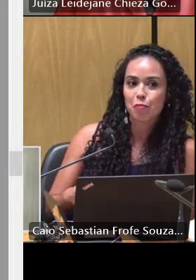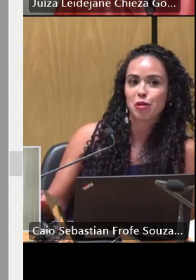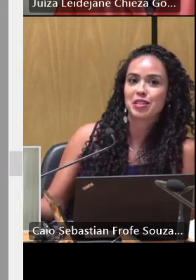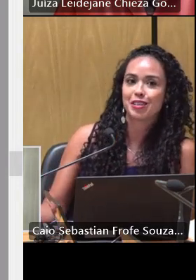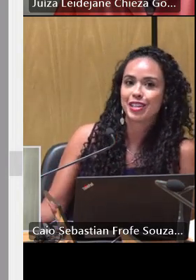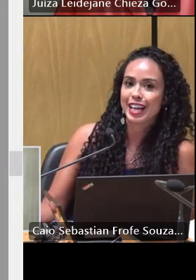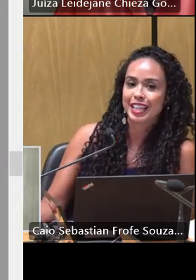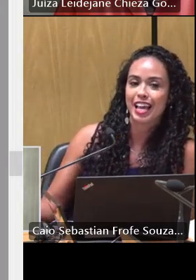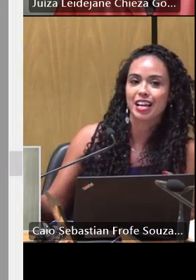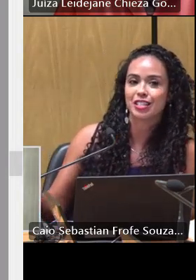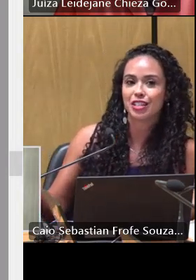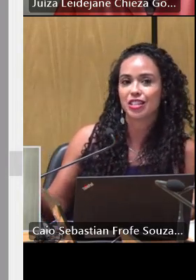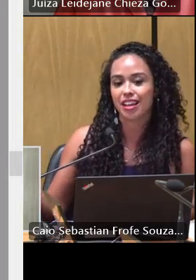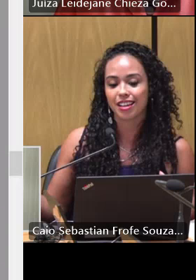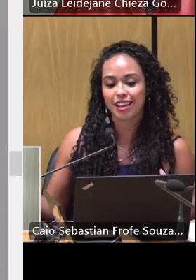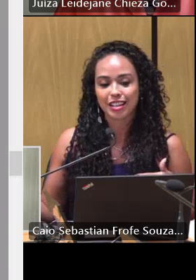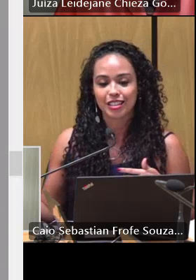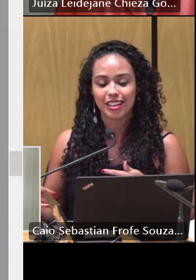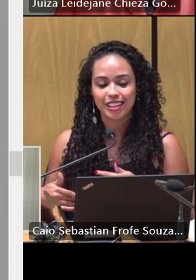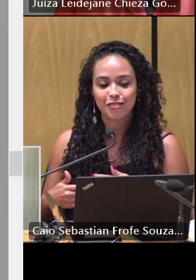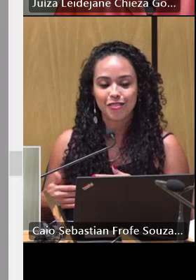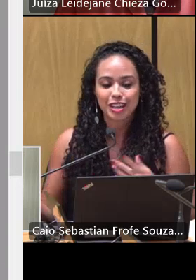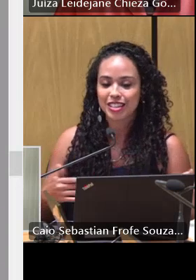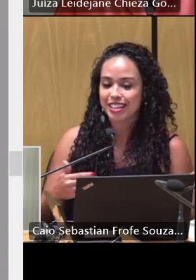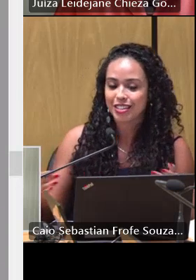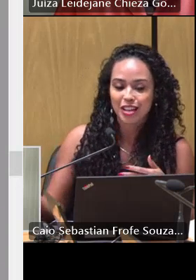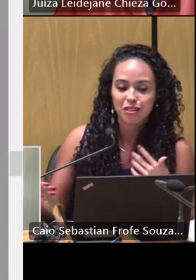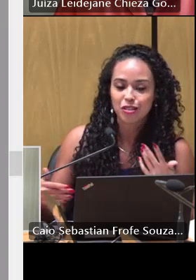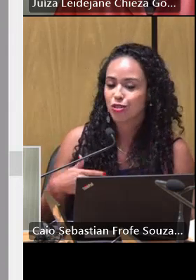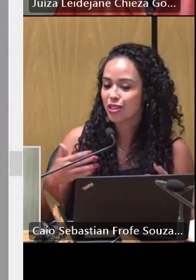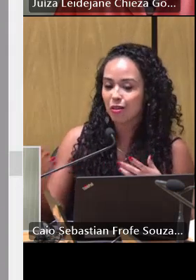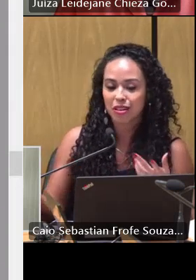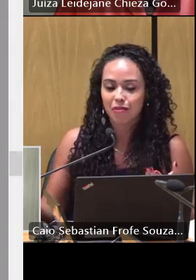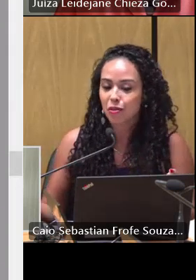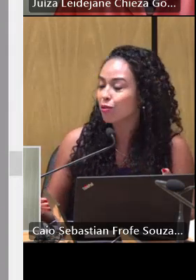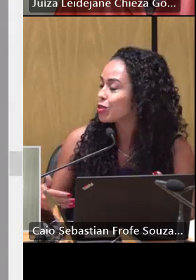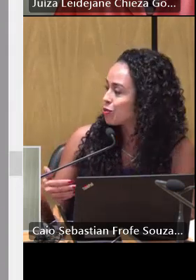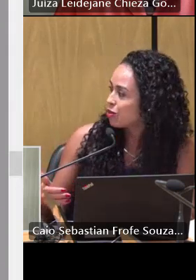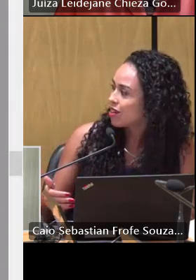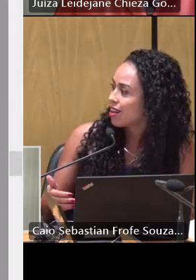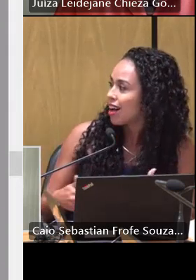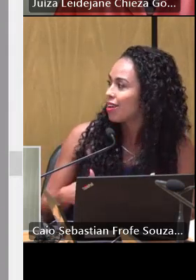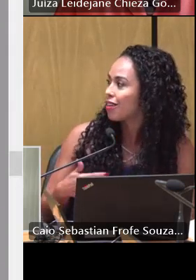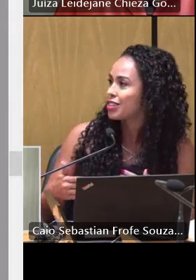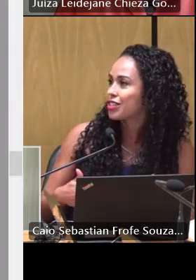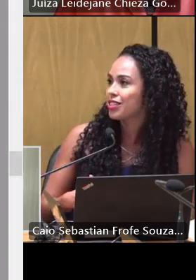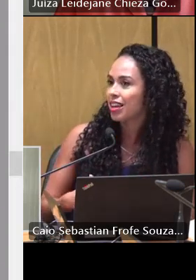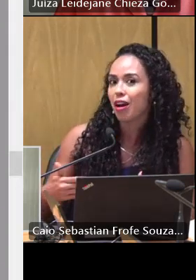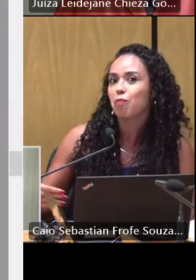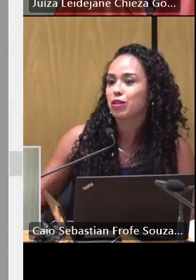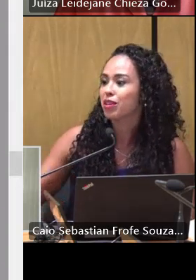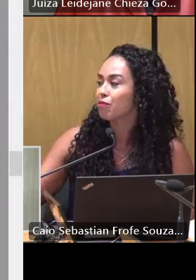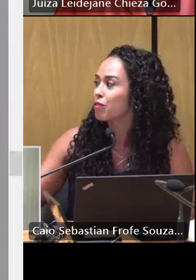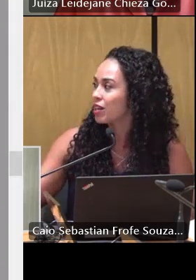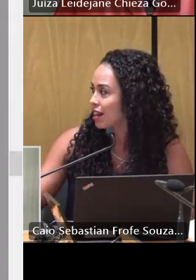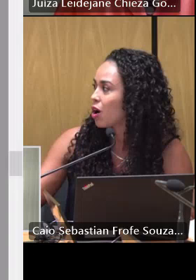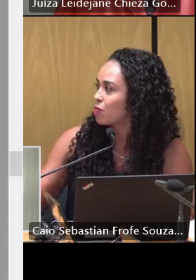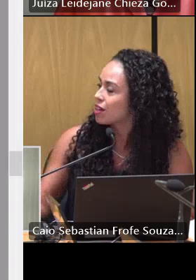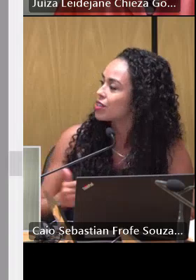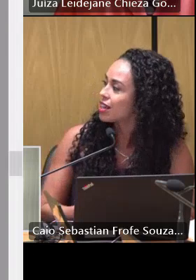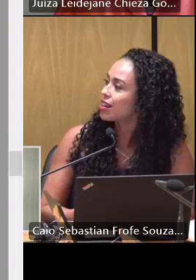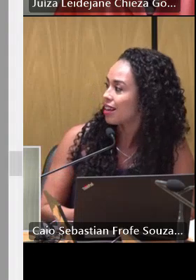dessa proibição da Inglaterra a gente tem ã várias tentativas o tráfico continuou agora a gente tem realmente um tráfico